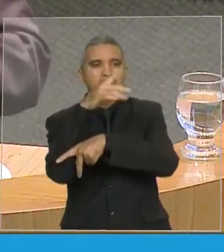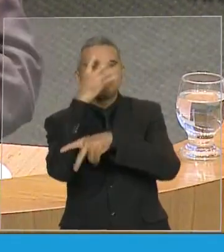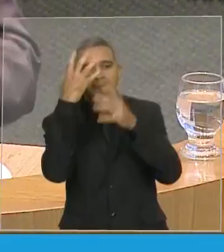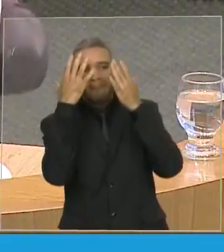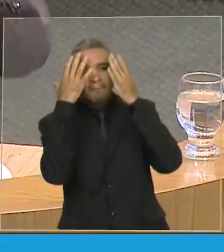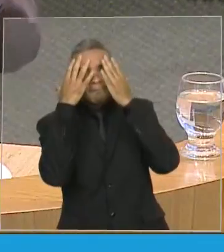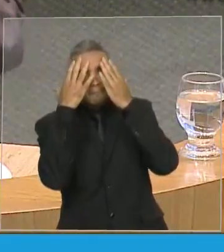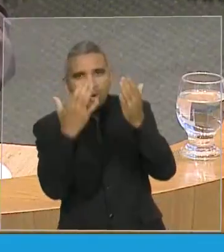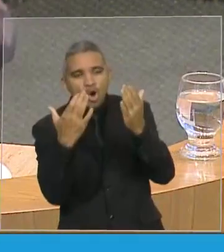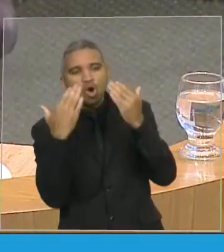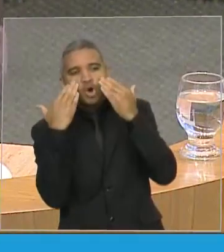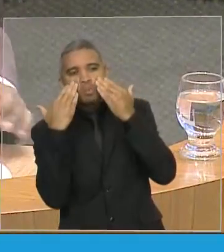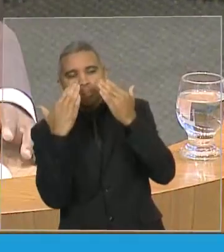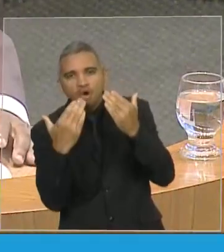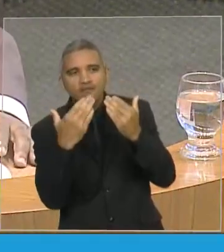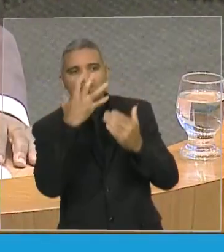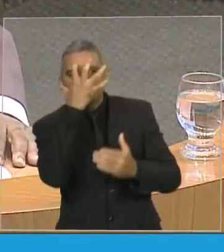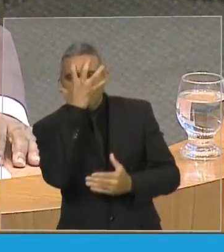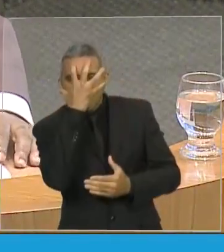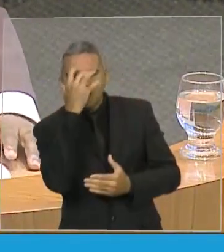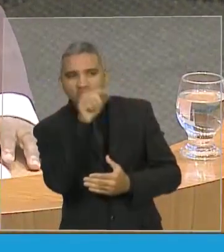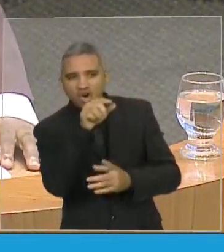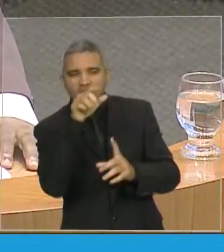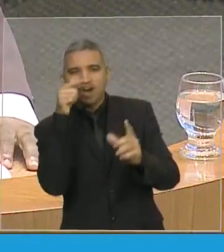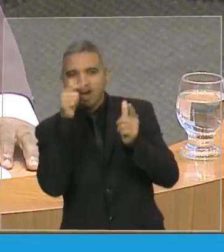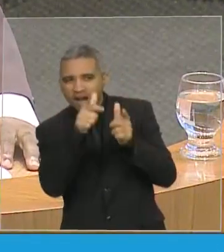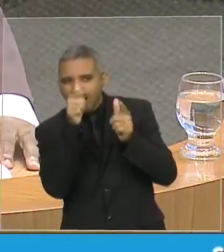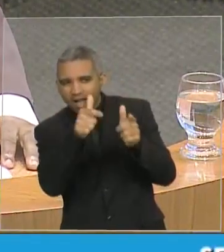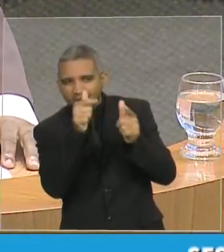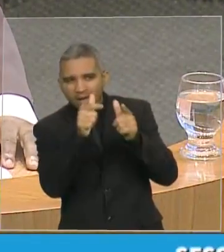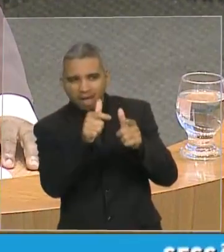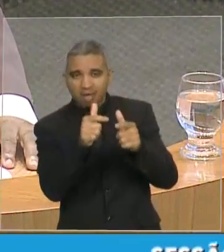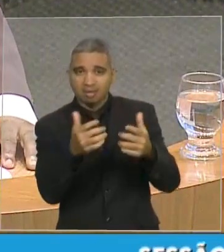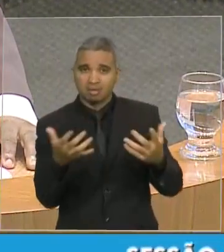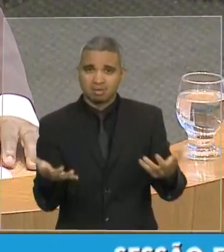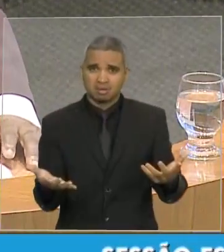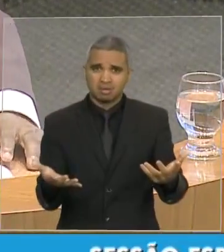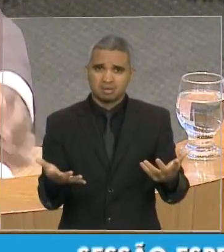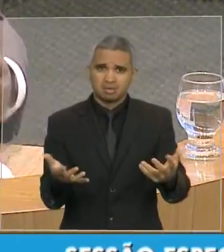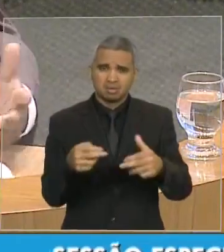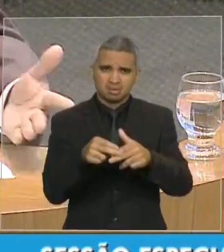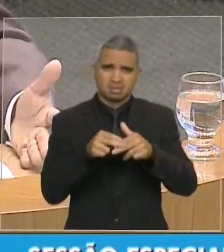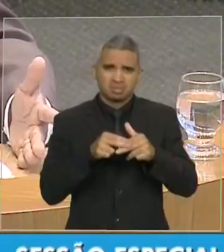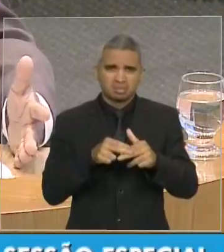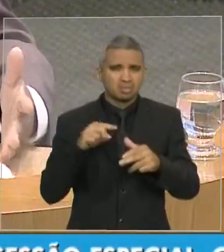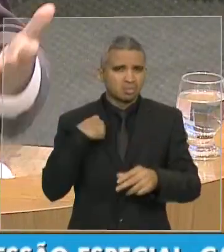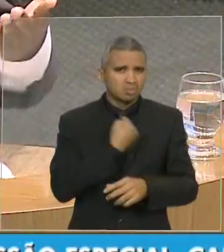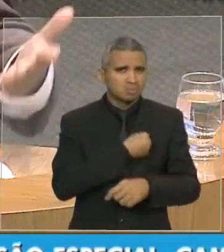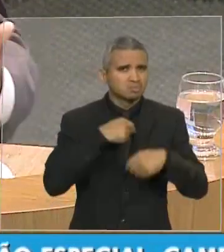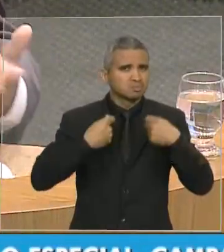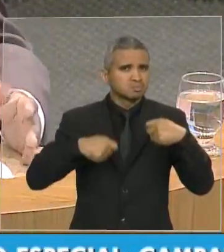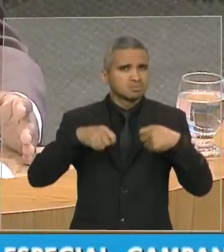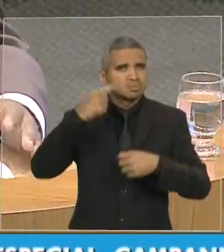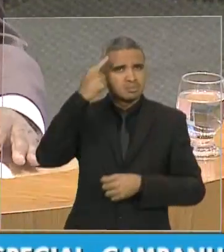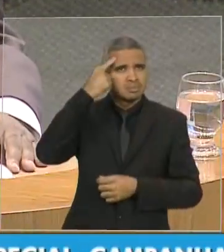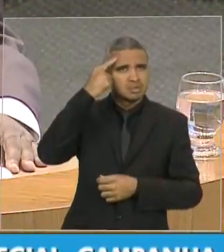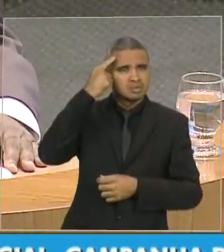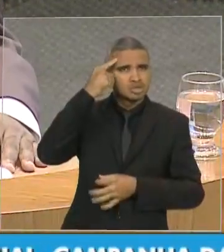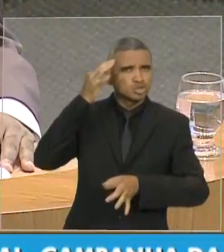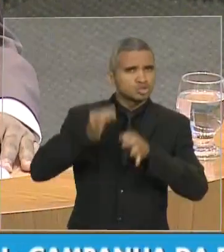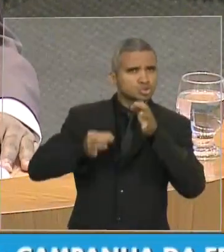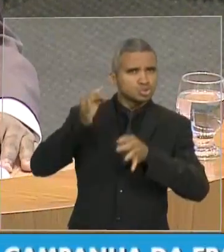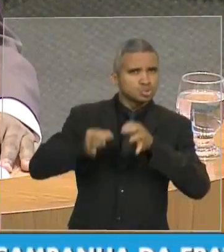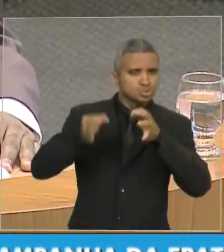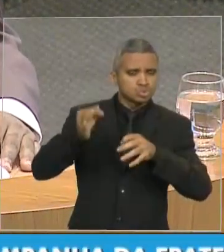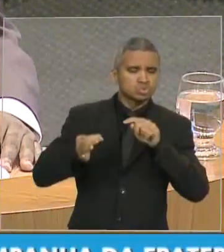nós mudemos a ótica que nós temos, inclusive sobre justiça, para que nós não vivamos a